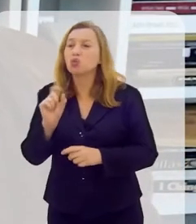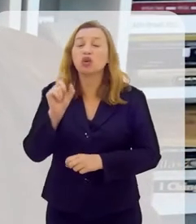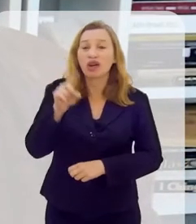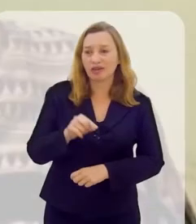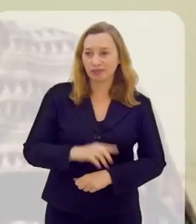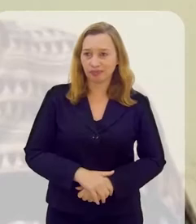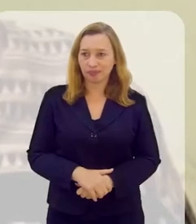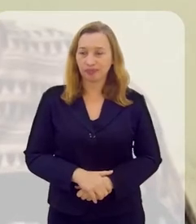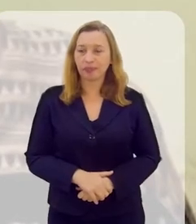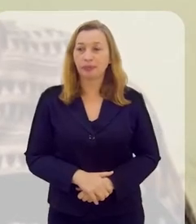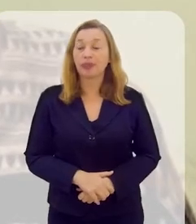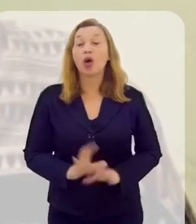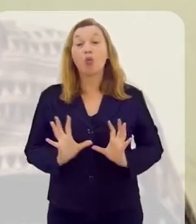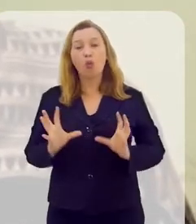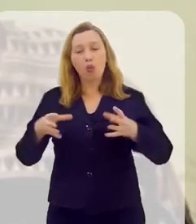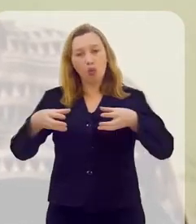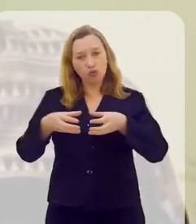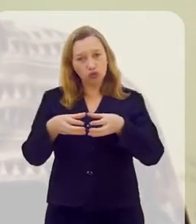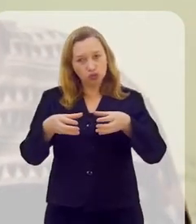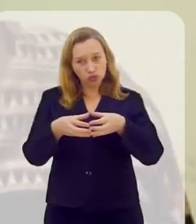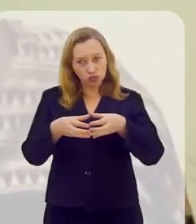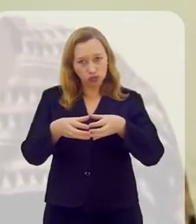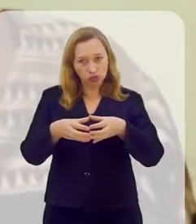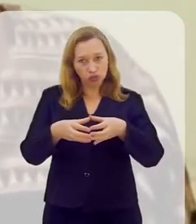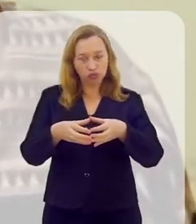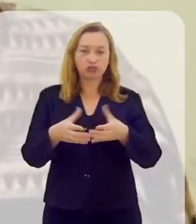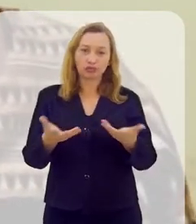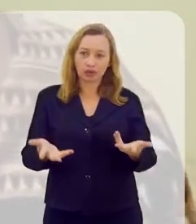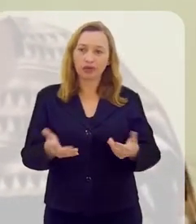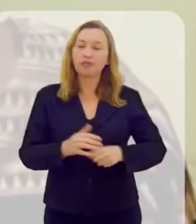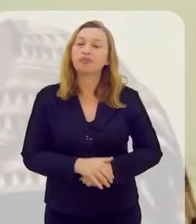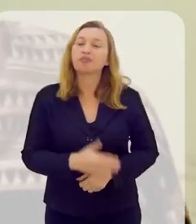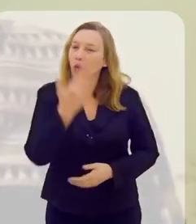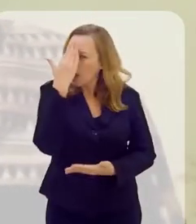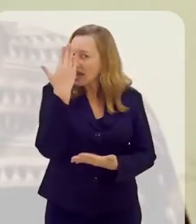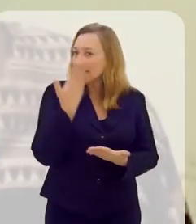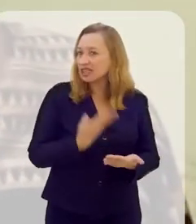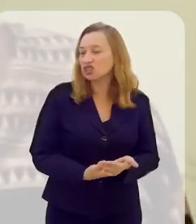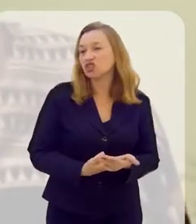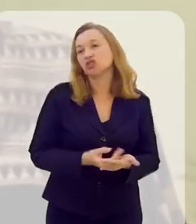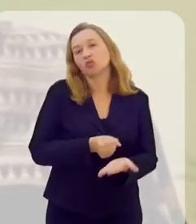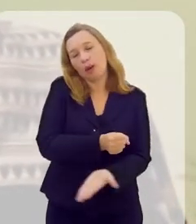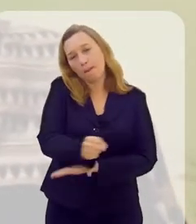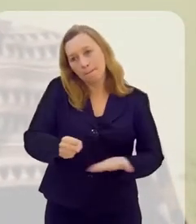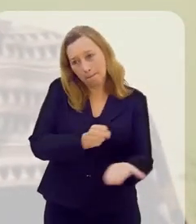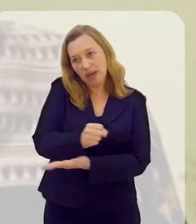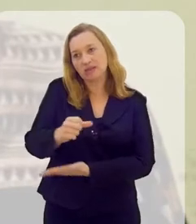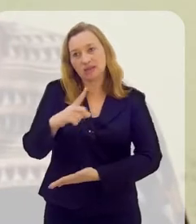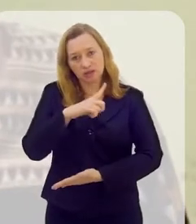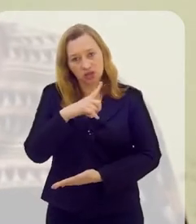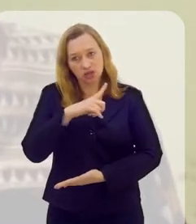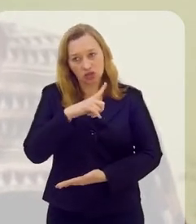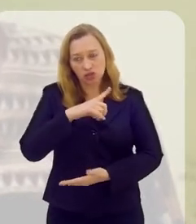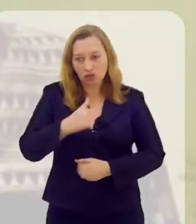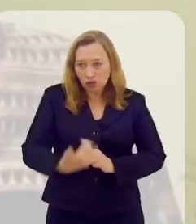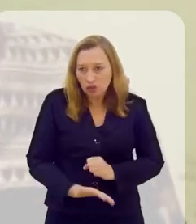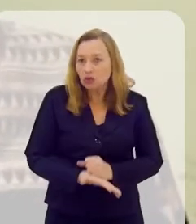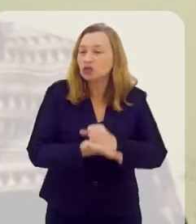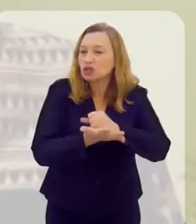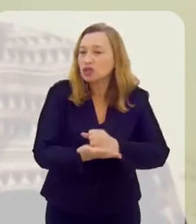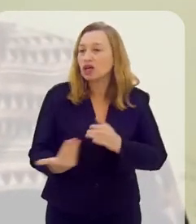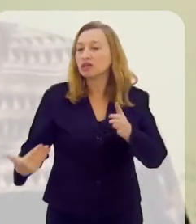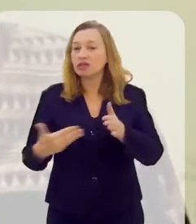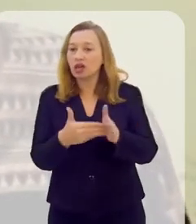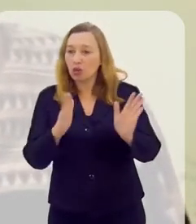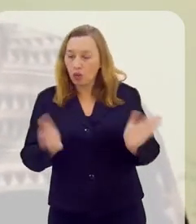você atribui? Olha, é um conjunto de fatores, né? Eu acredito que eu tive uma base, né, de